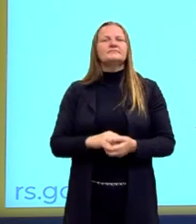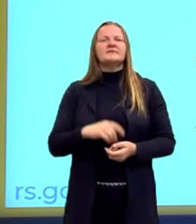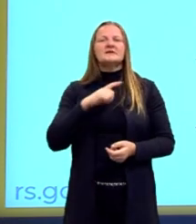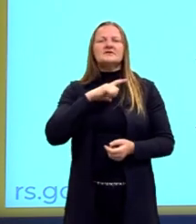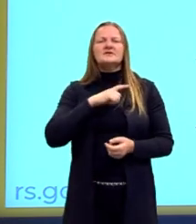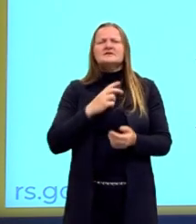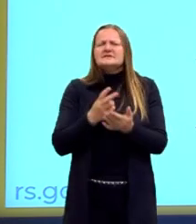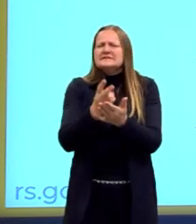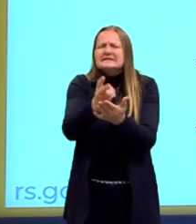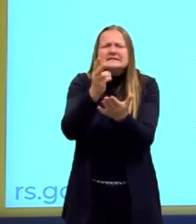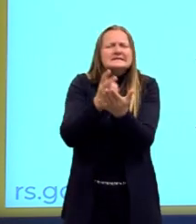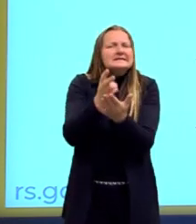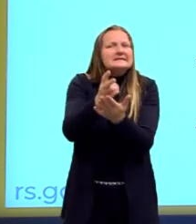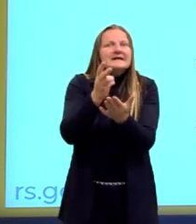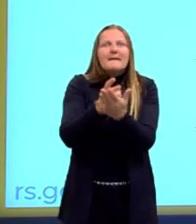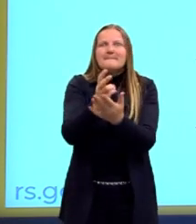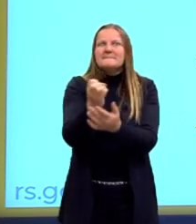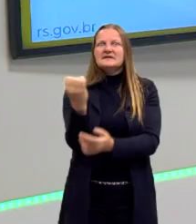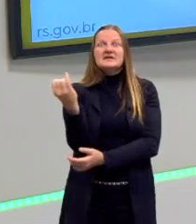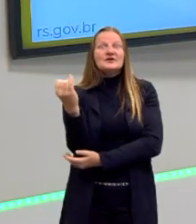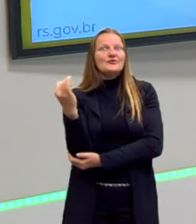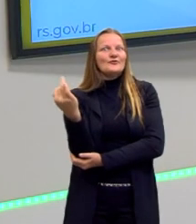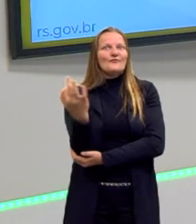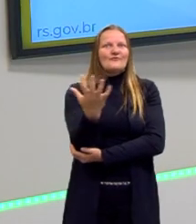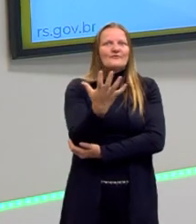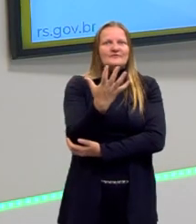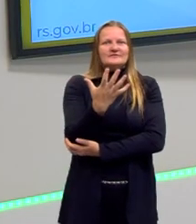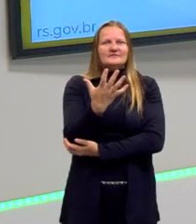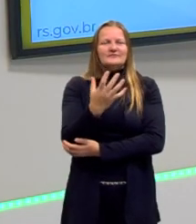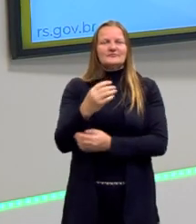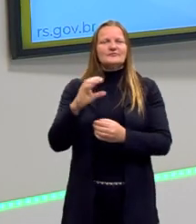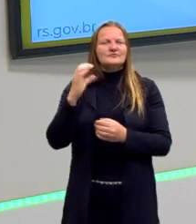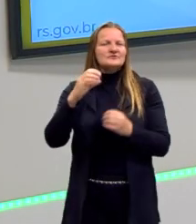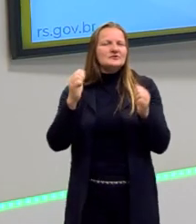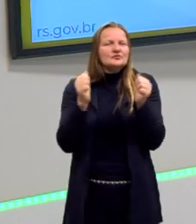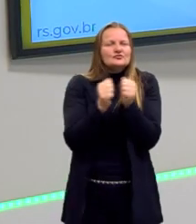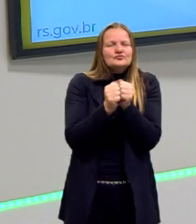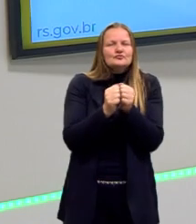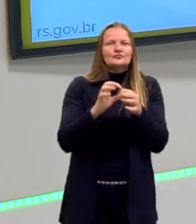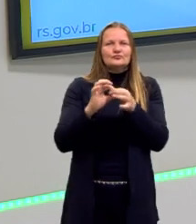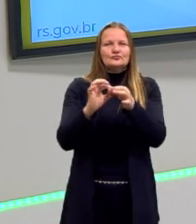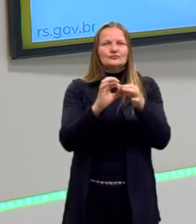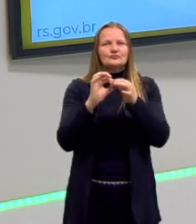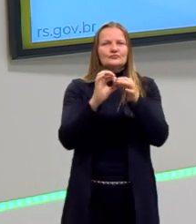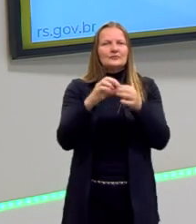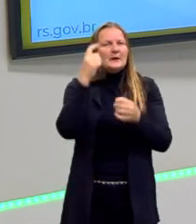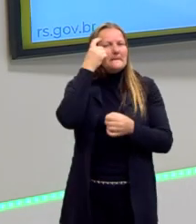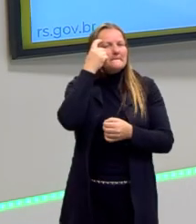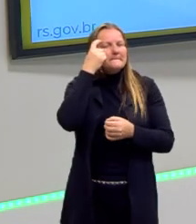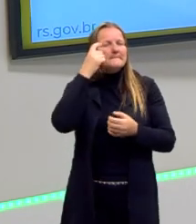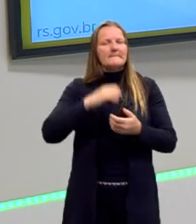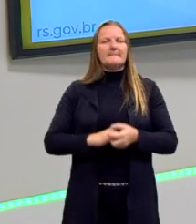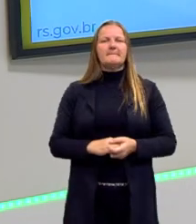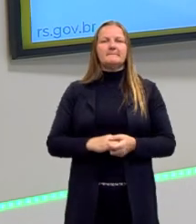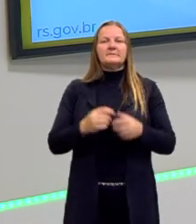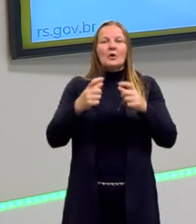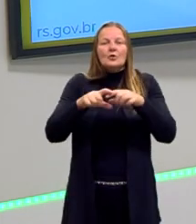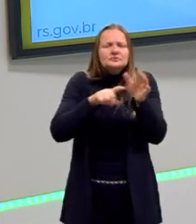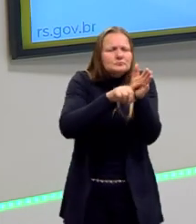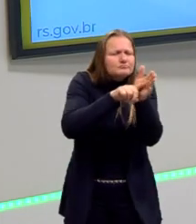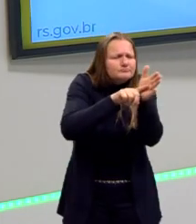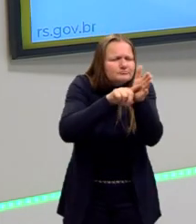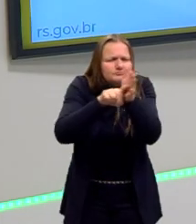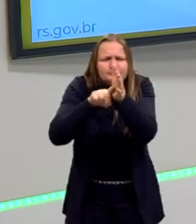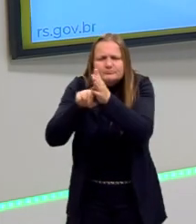constante construção de então ciência e Arte é uma construção muito interessante nos pensarmos onde você for pesquisar